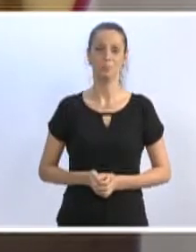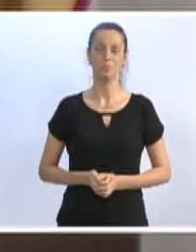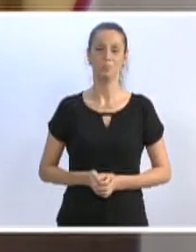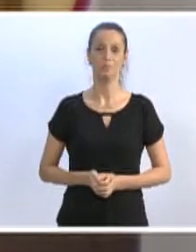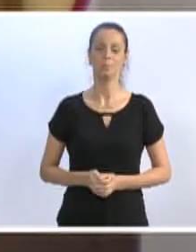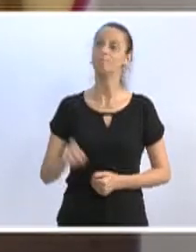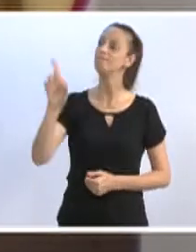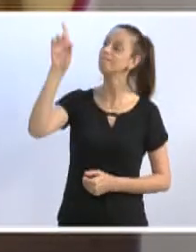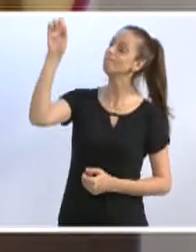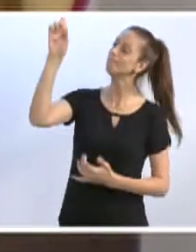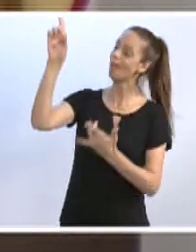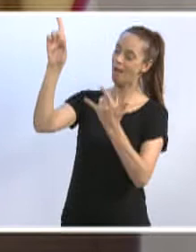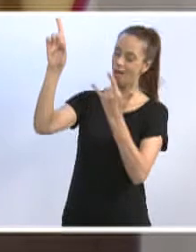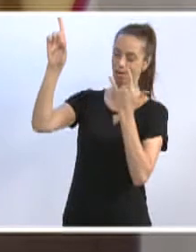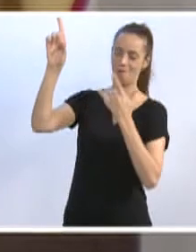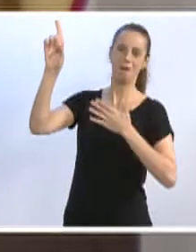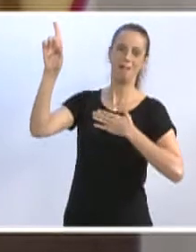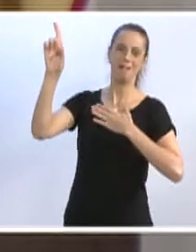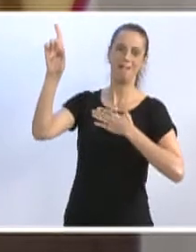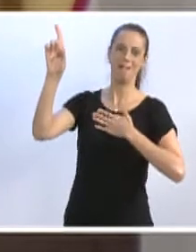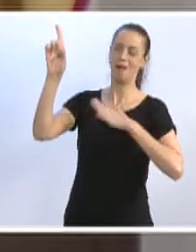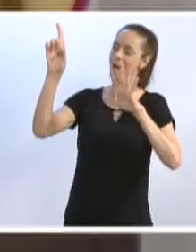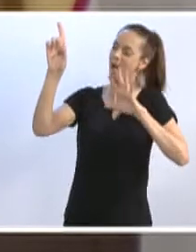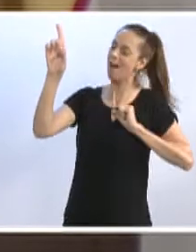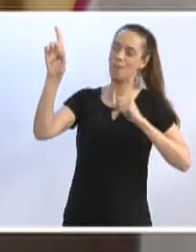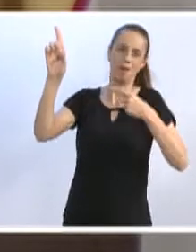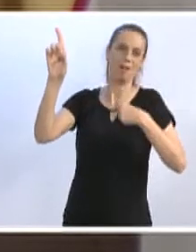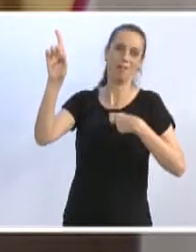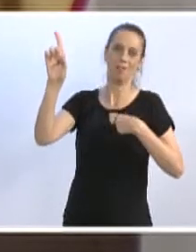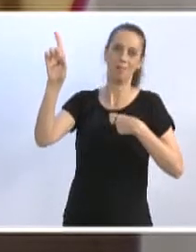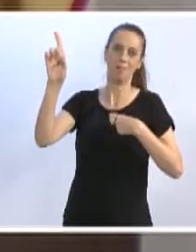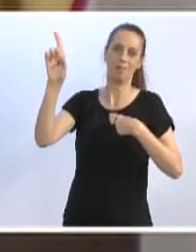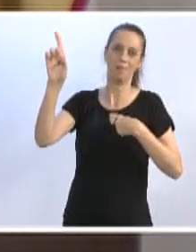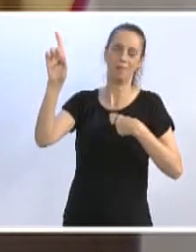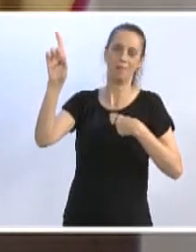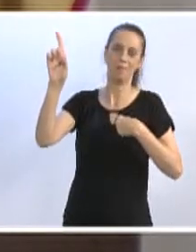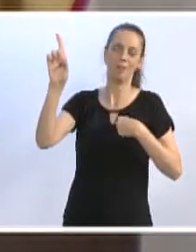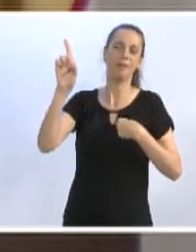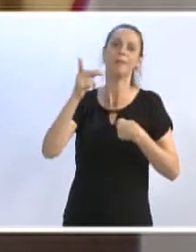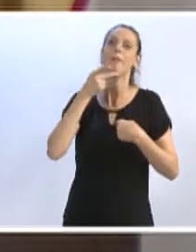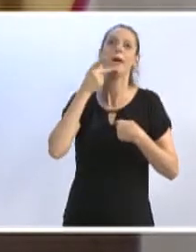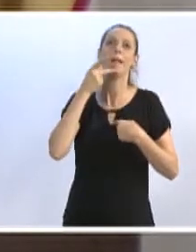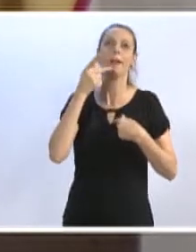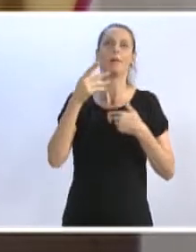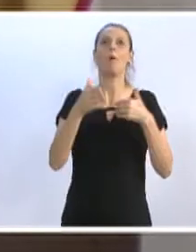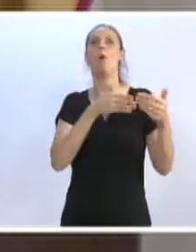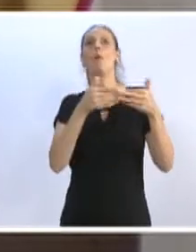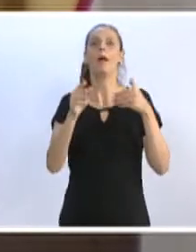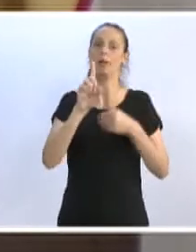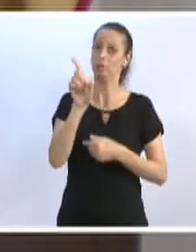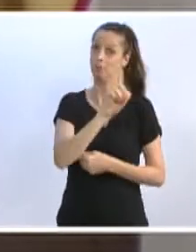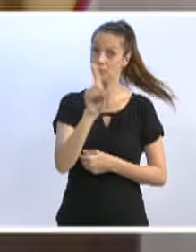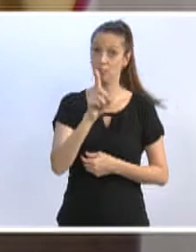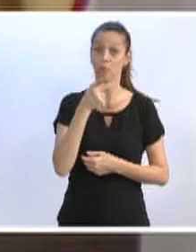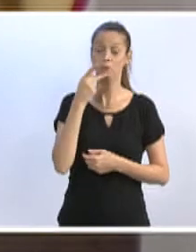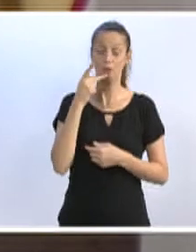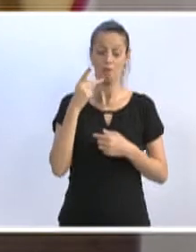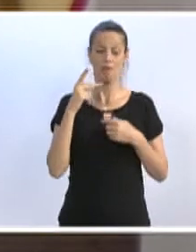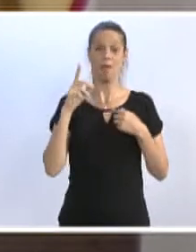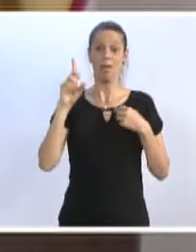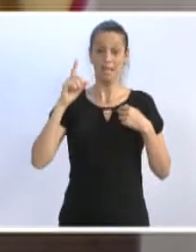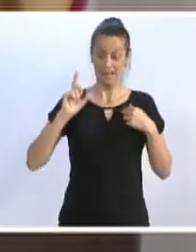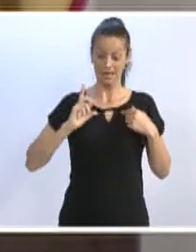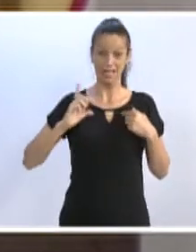que te ama. Ele não está dizendo alguém genérico, é teu, o Senhor teu